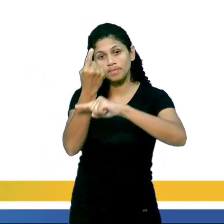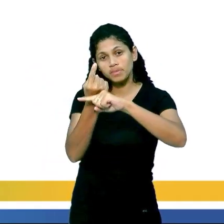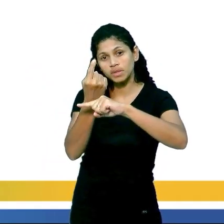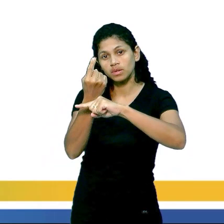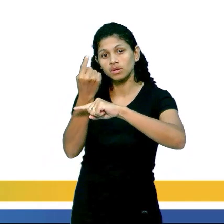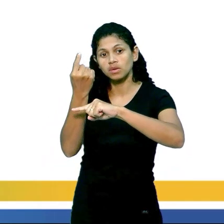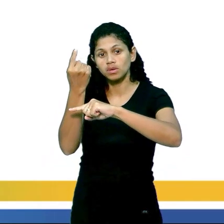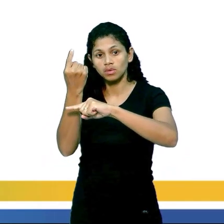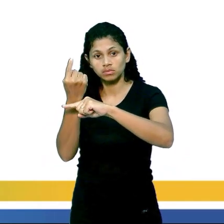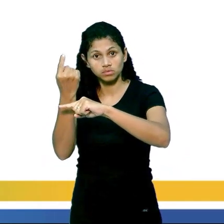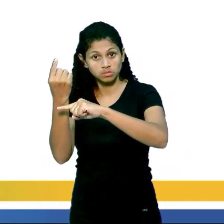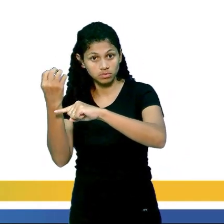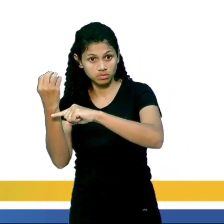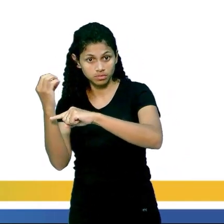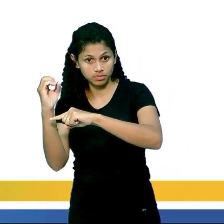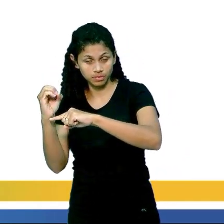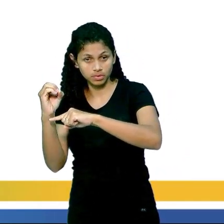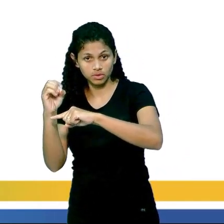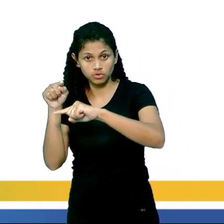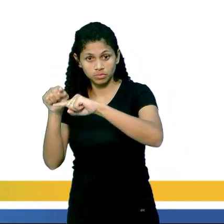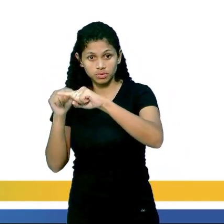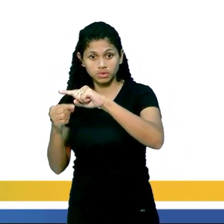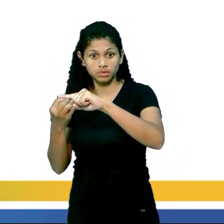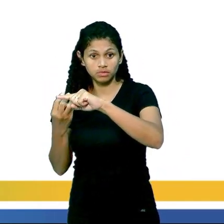1110 dividido para 30 é igual a